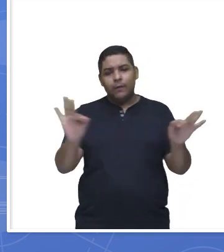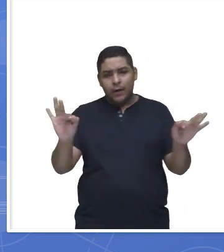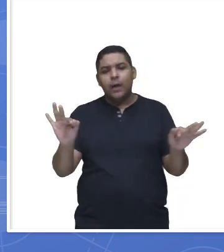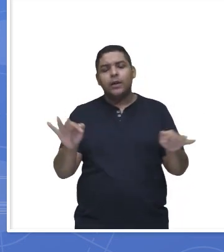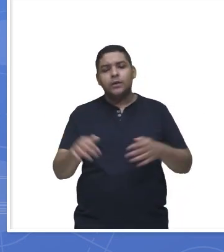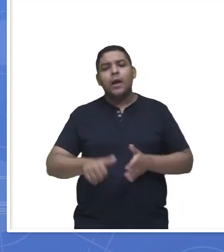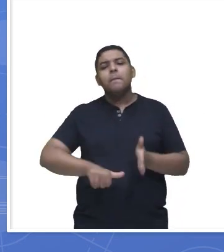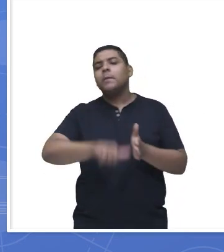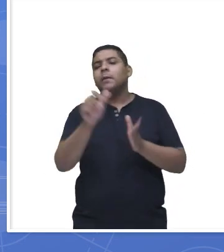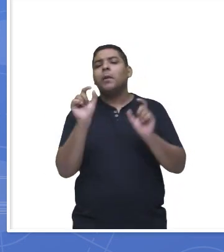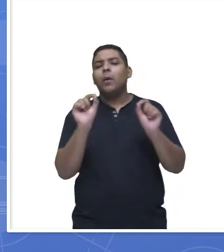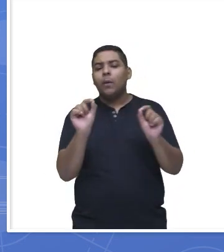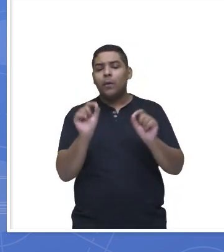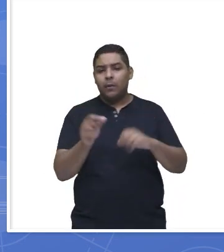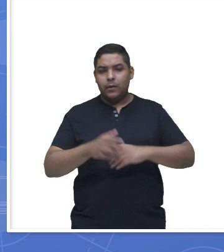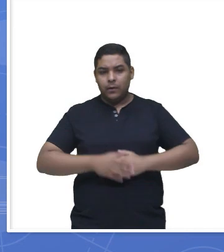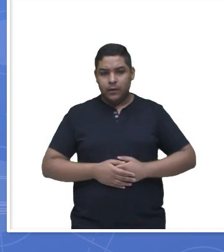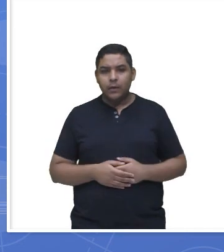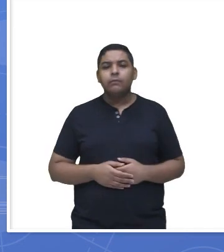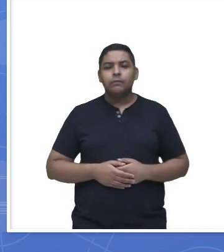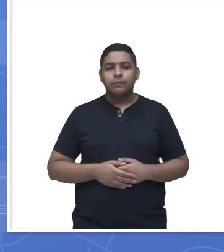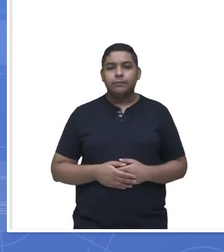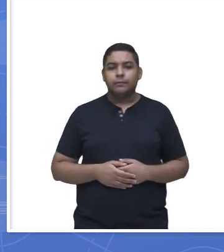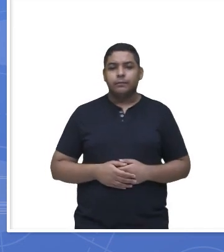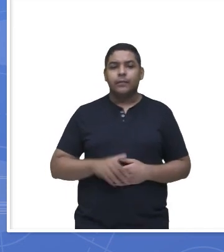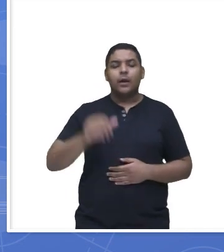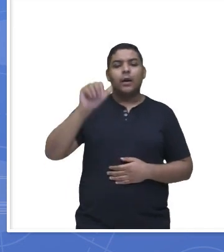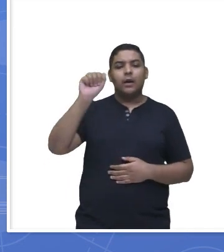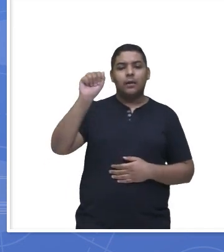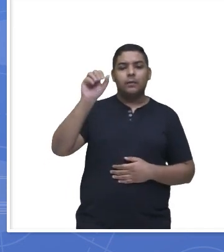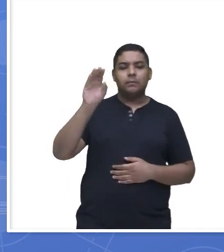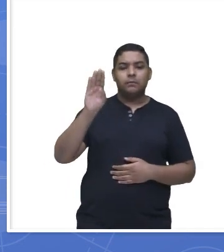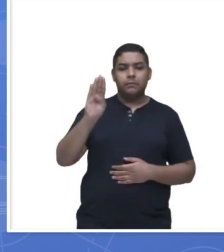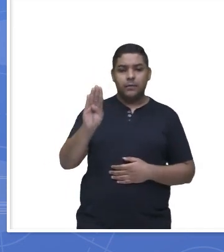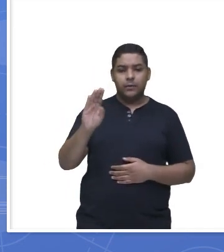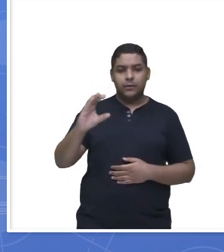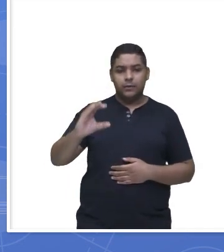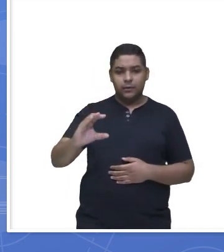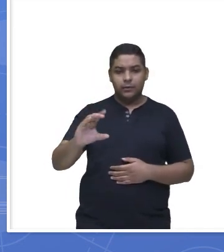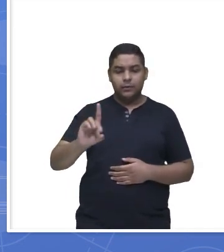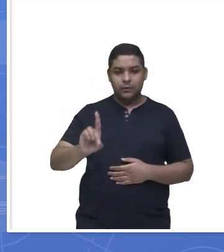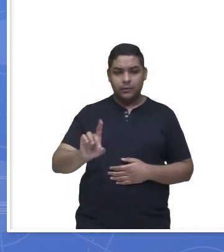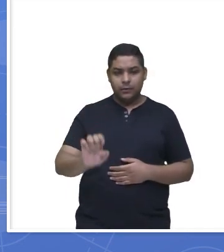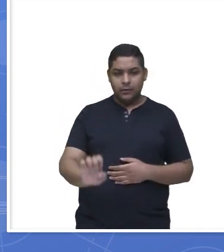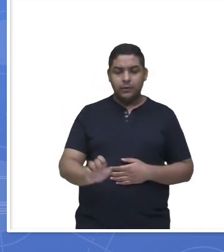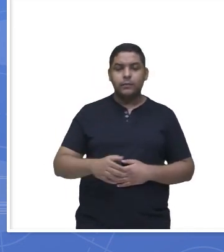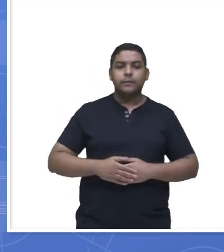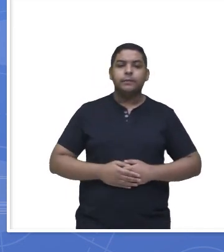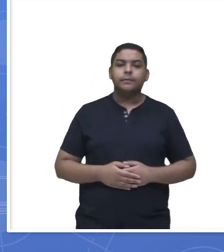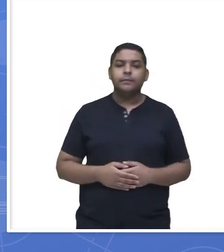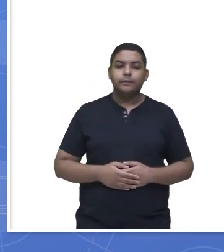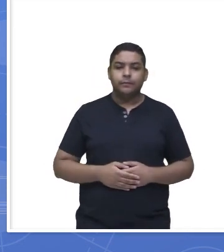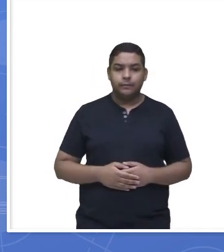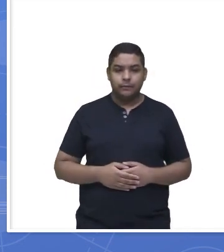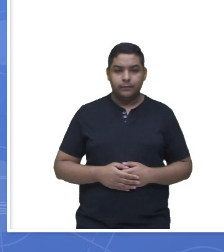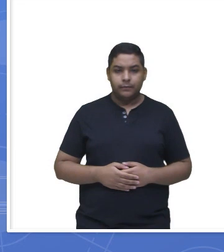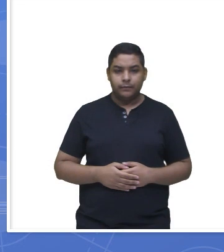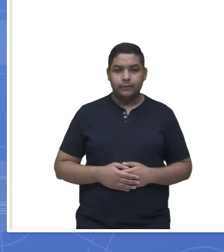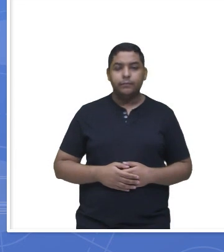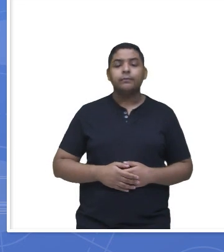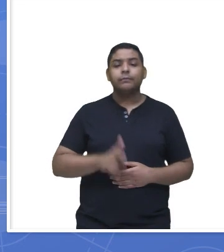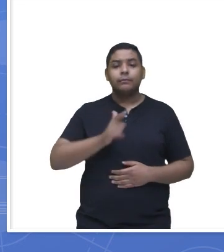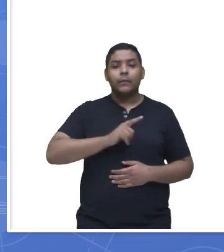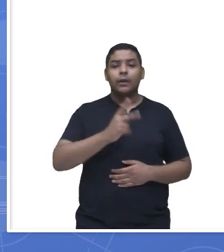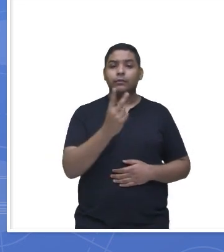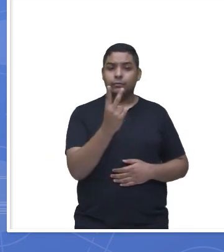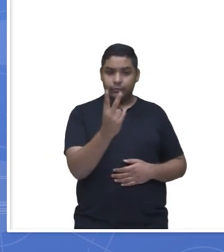nós temos, devido à bactéria, recebeu uma dose de anestesia. Aqui nós temos duas palavras que terminam